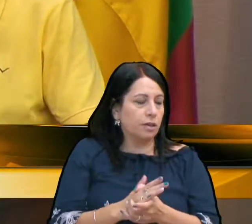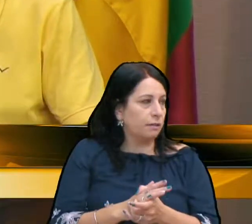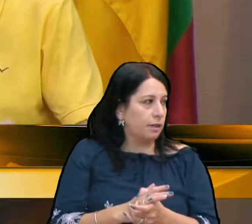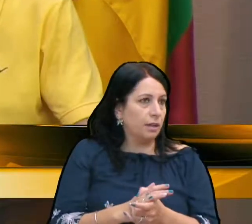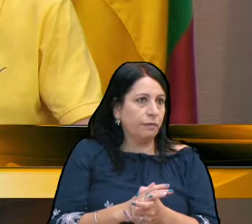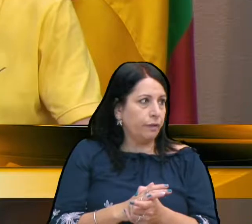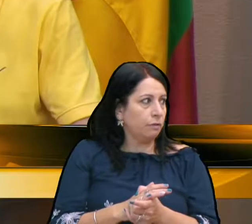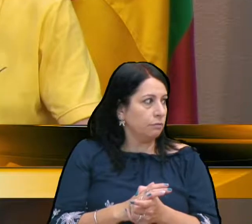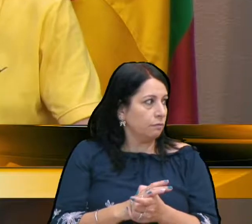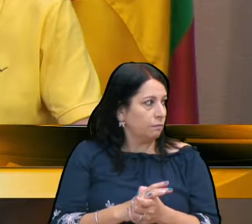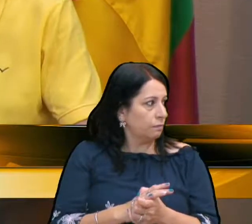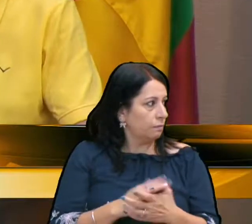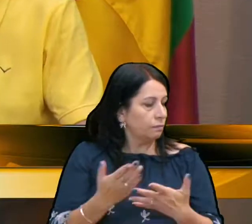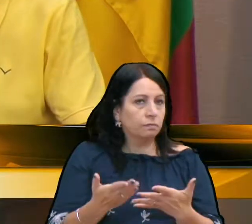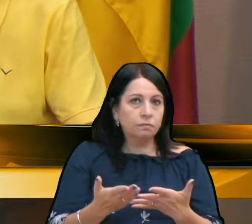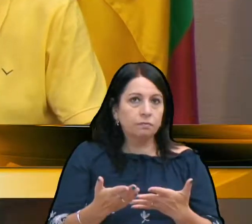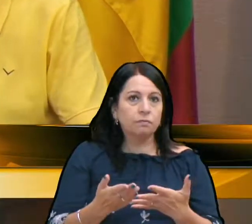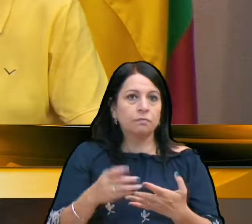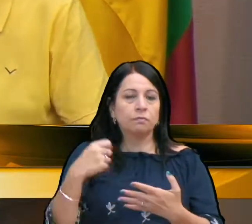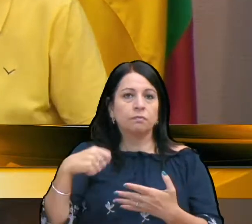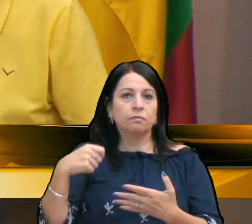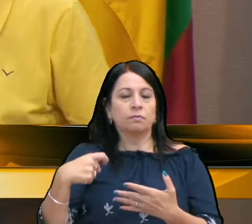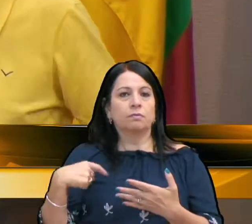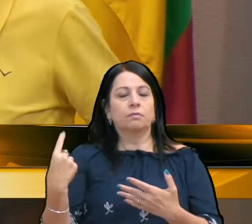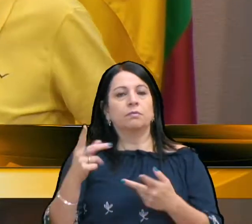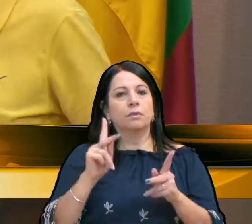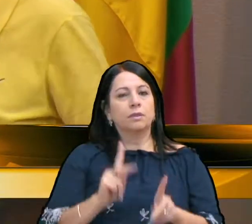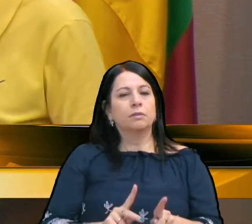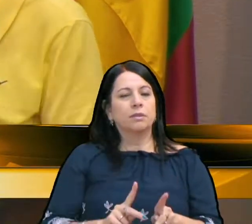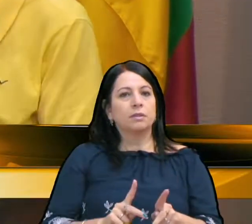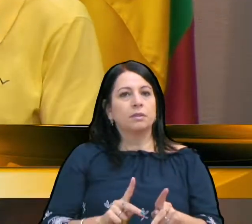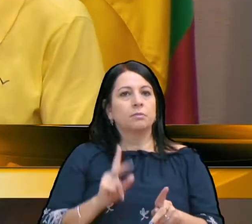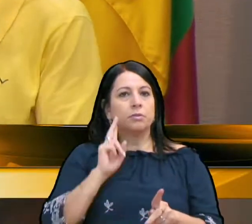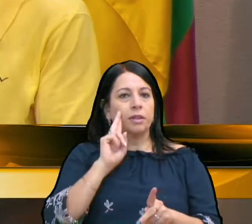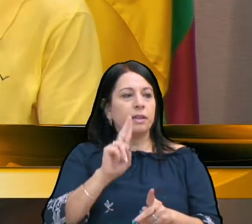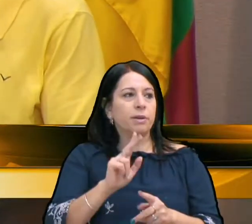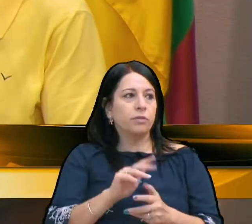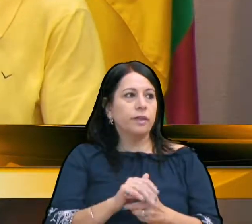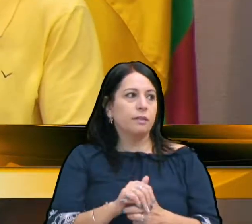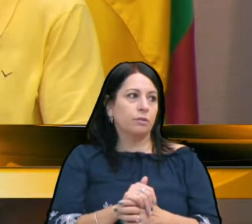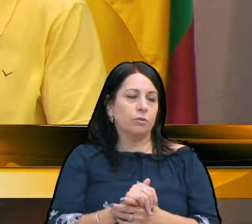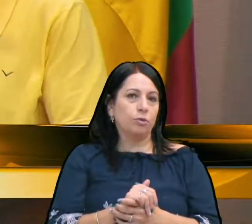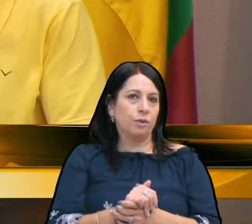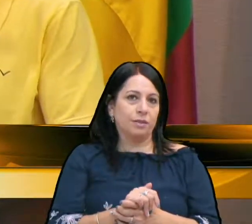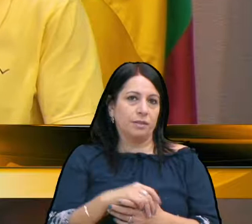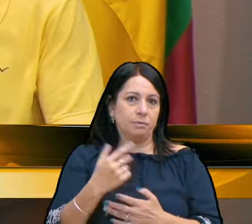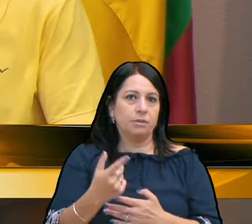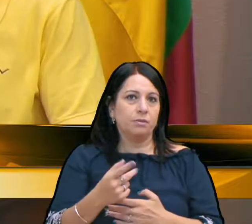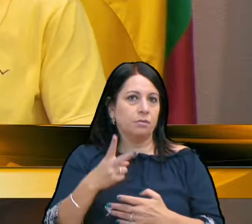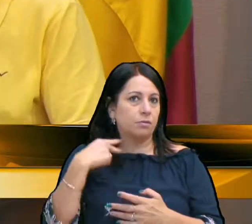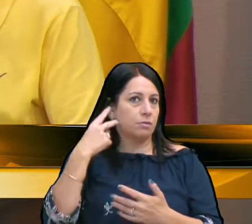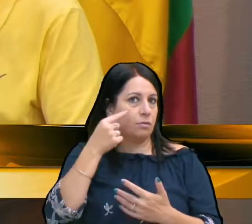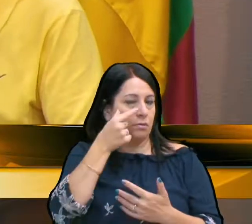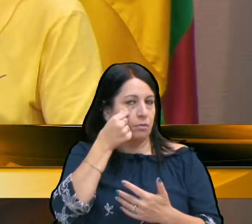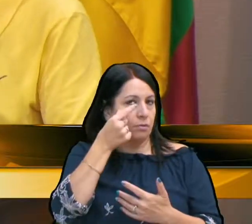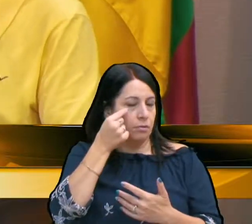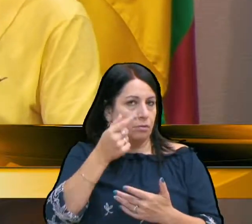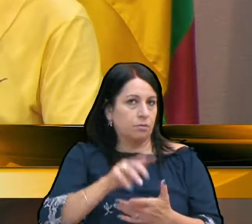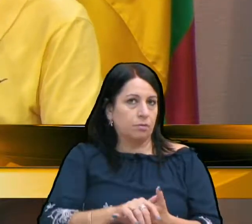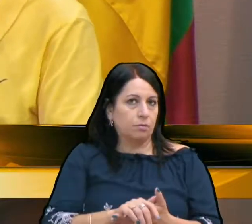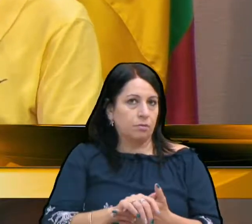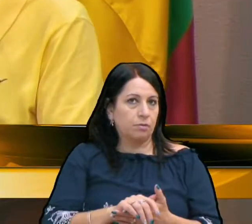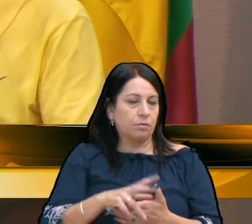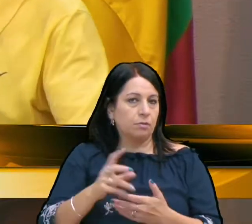mico depois durante a festa. Então, ela precisa de pessoas que lhe deem a retaguarda. O vereador Eloy sabe lá